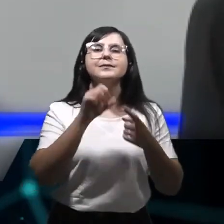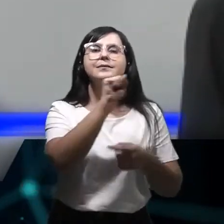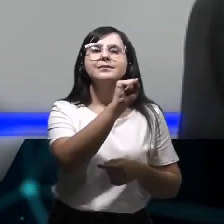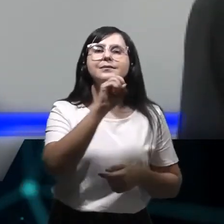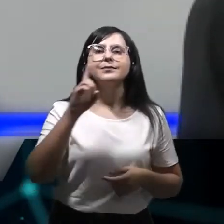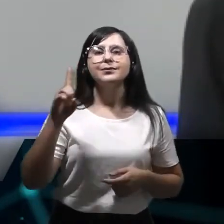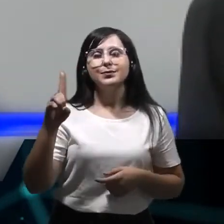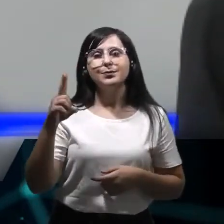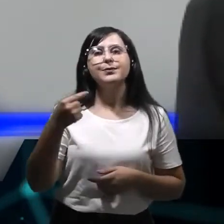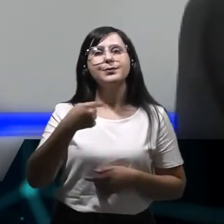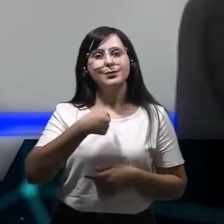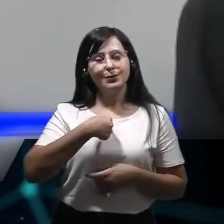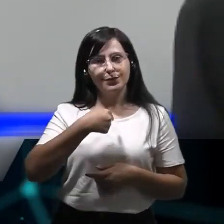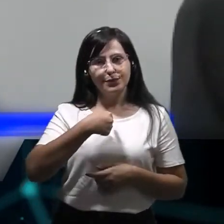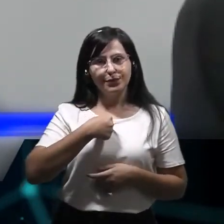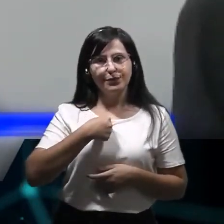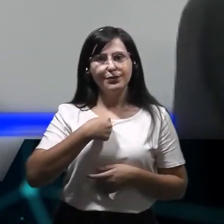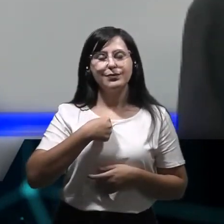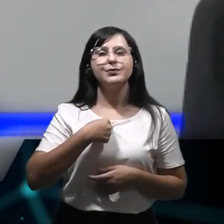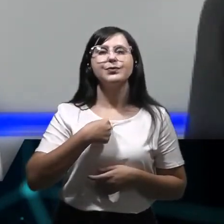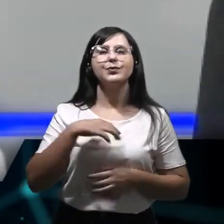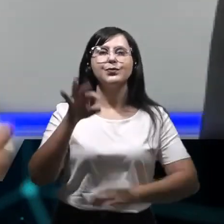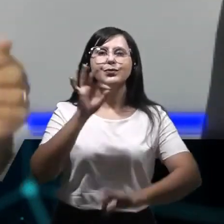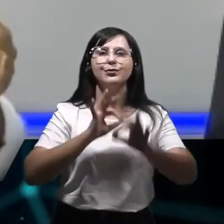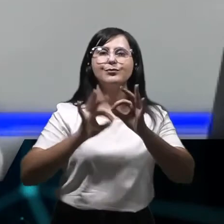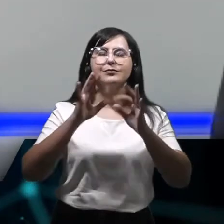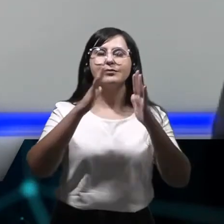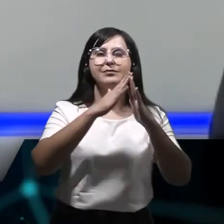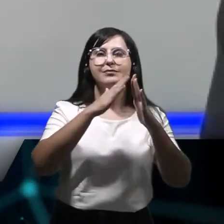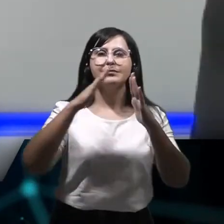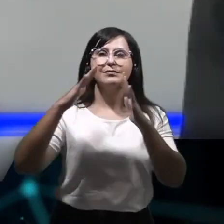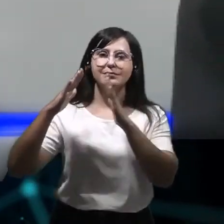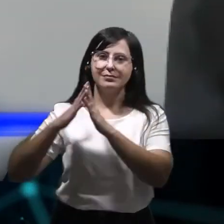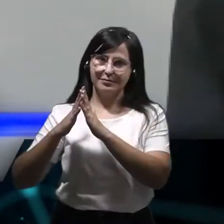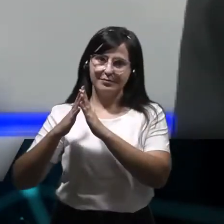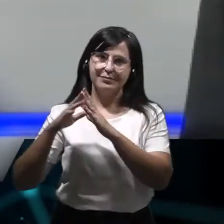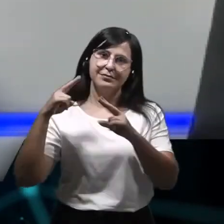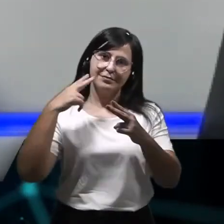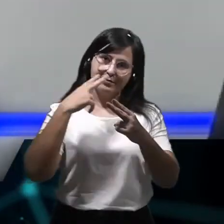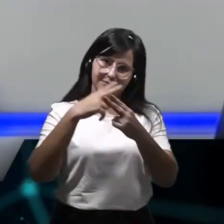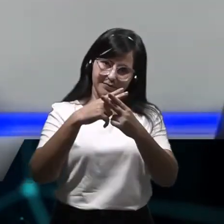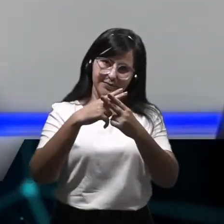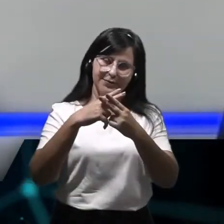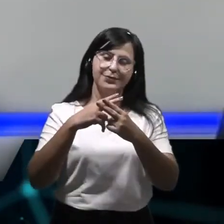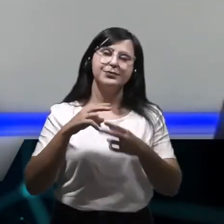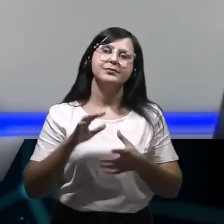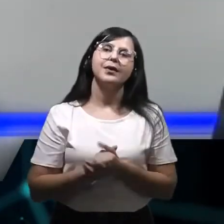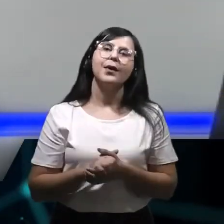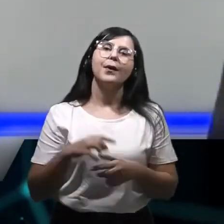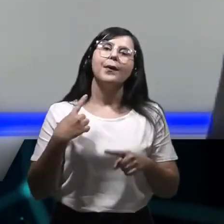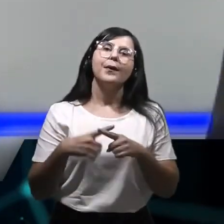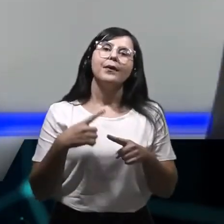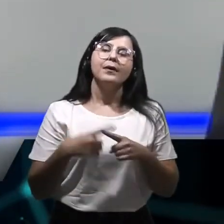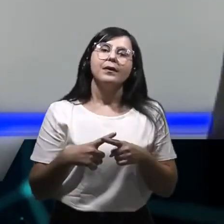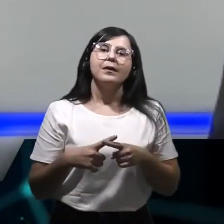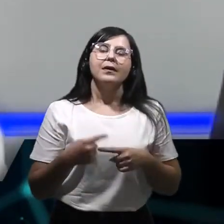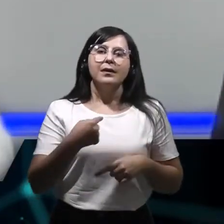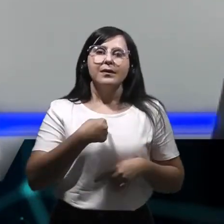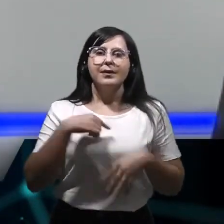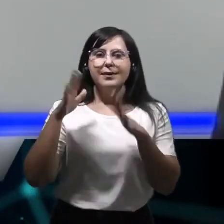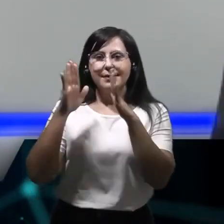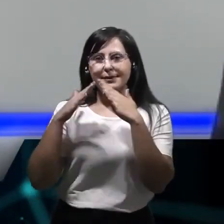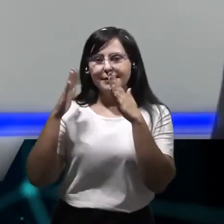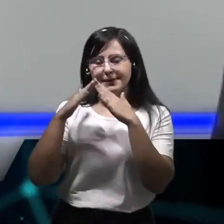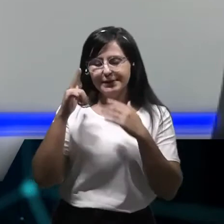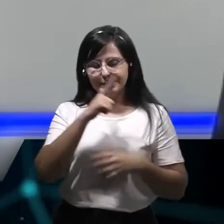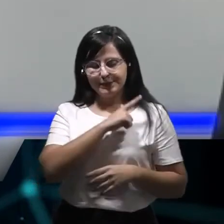Caixa. Essa semana, da semana para outra, vai chegar água na Caixa. É uma conquista de Rubinho, a Compesa, um pedido de Rubinho ao governo do estado. E